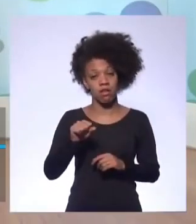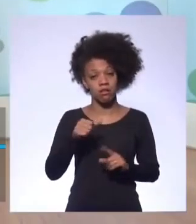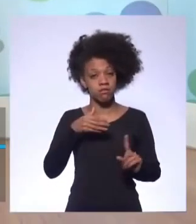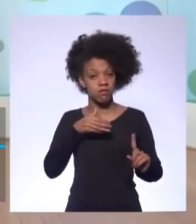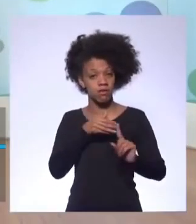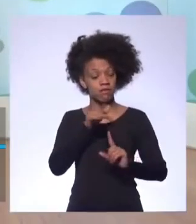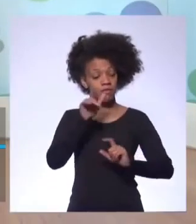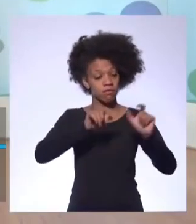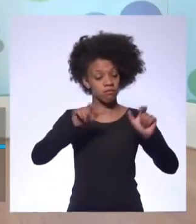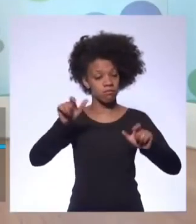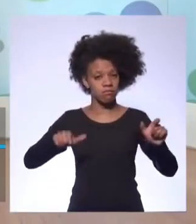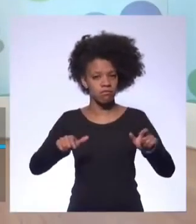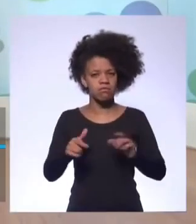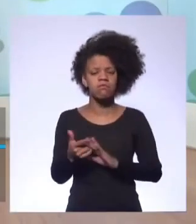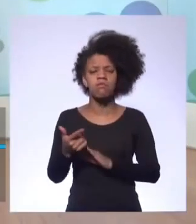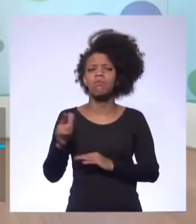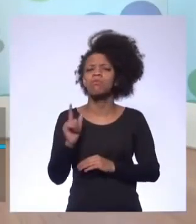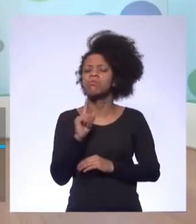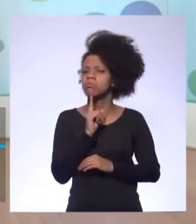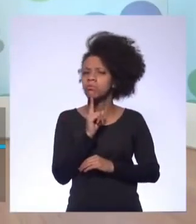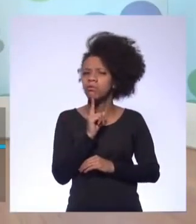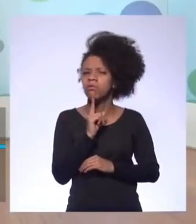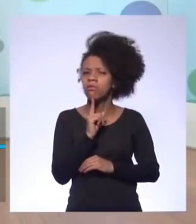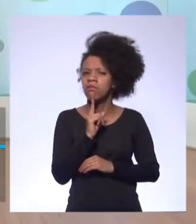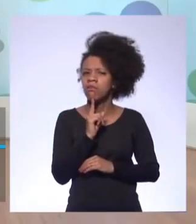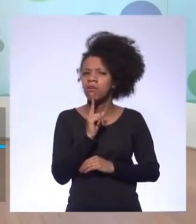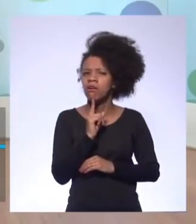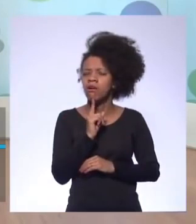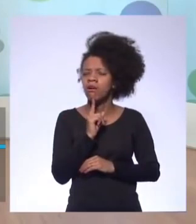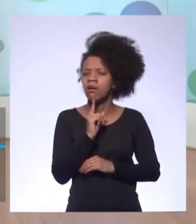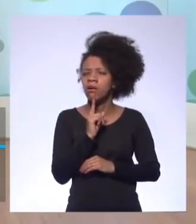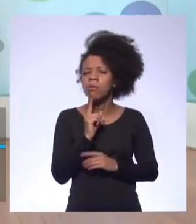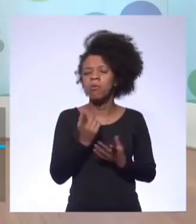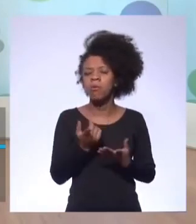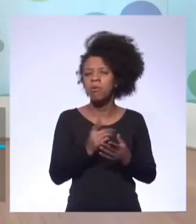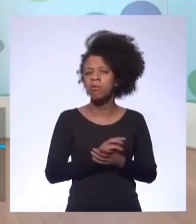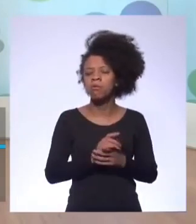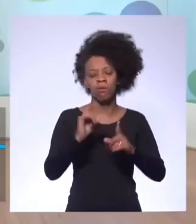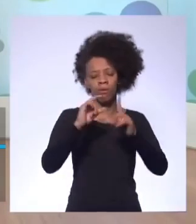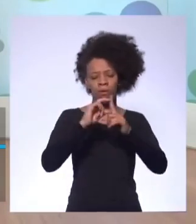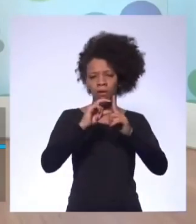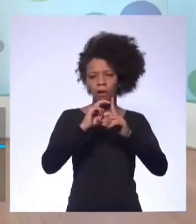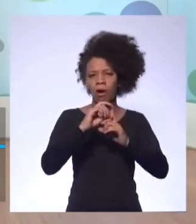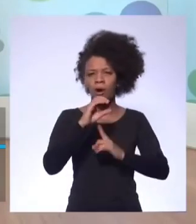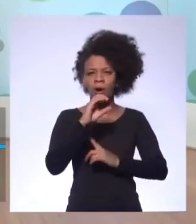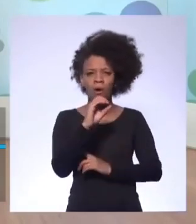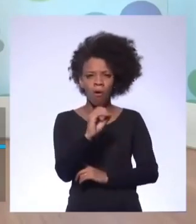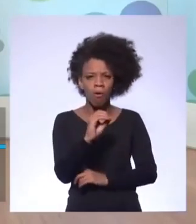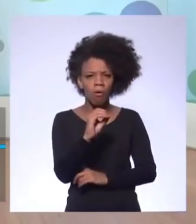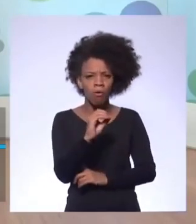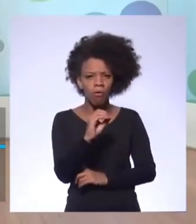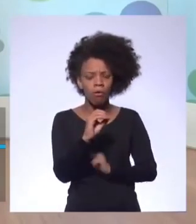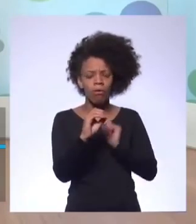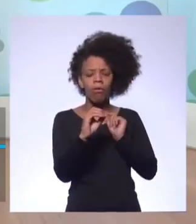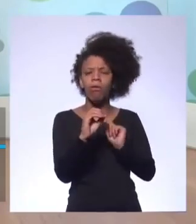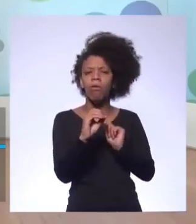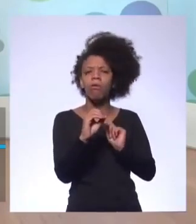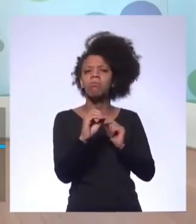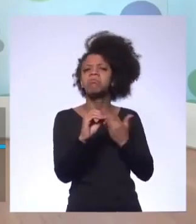E a última, né? A última? A última questão. E a palavra o faz referência a quê?